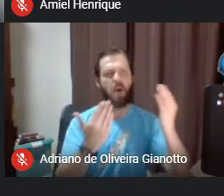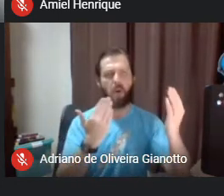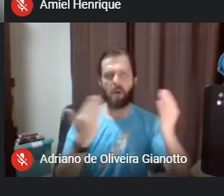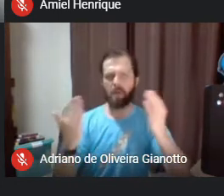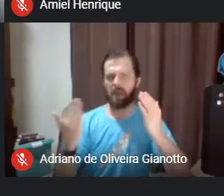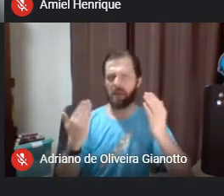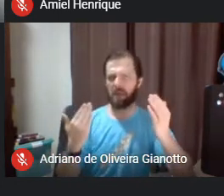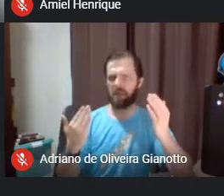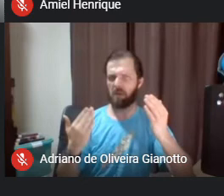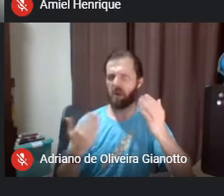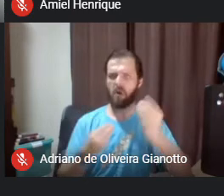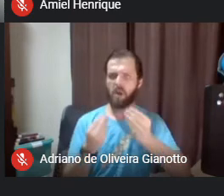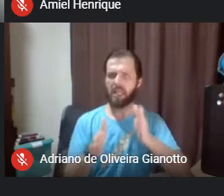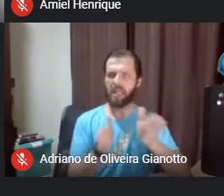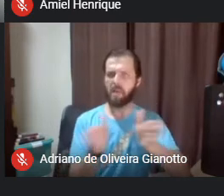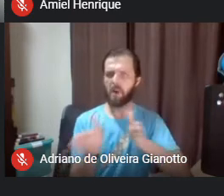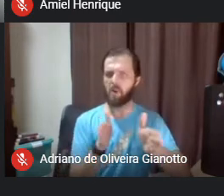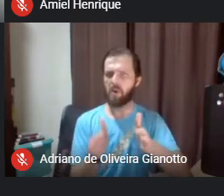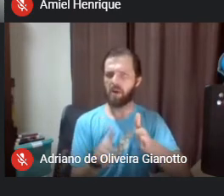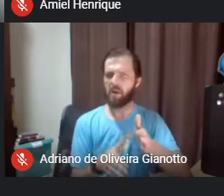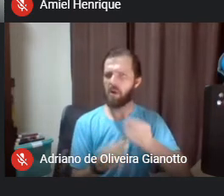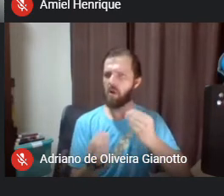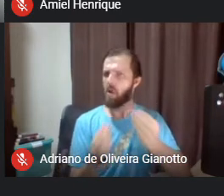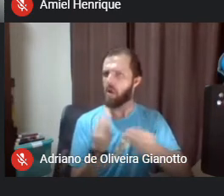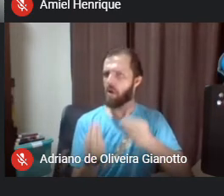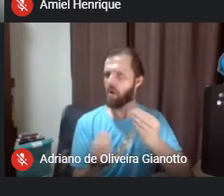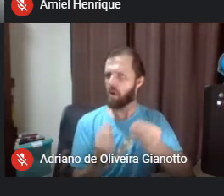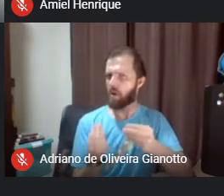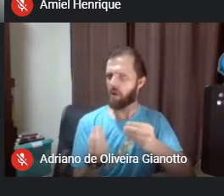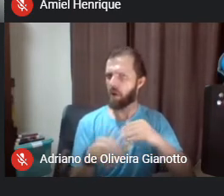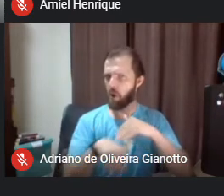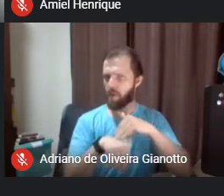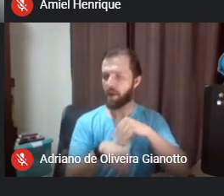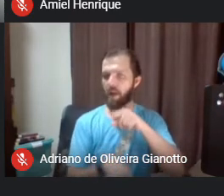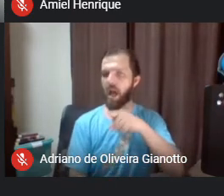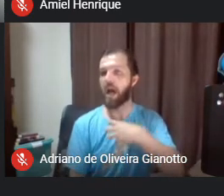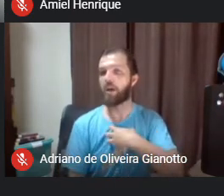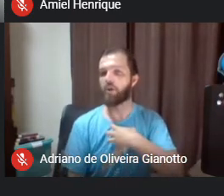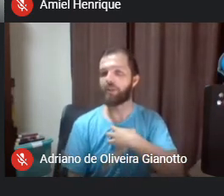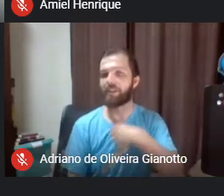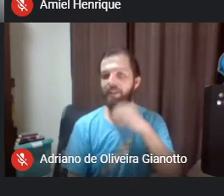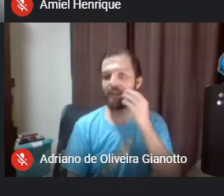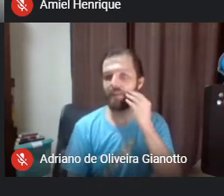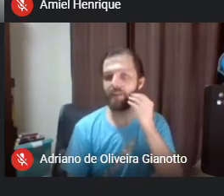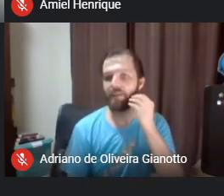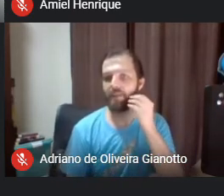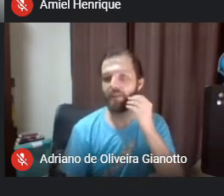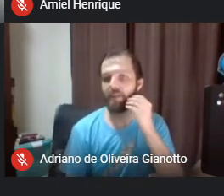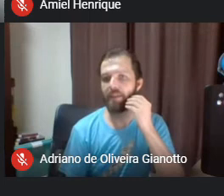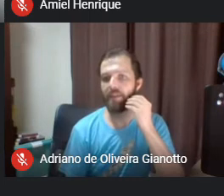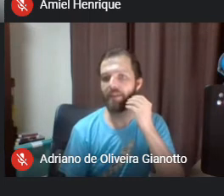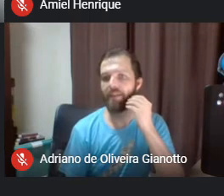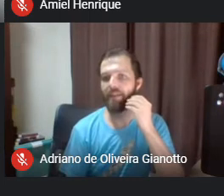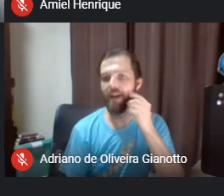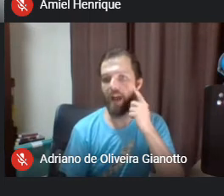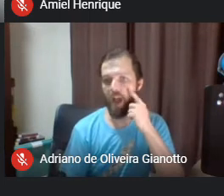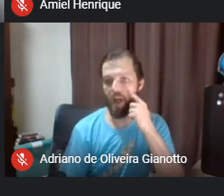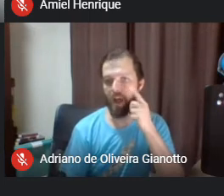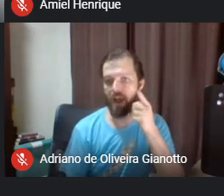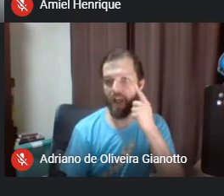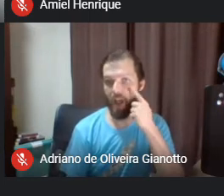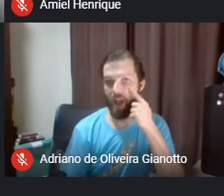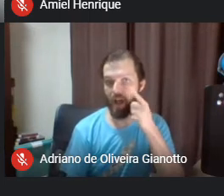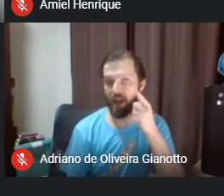Surdo, na Inglaterra, no Brasil. Né? O que vocês acham sobre a acessibilidade? O que vocês acham?